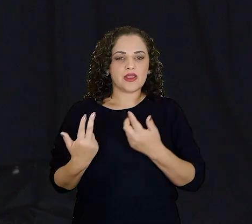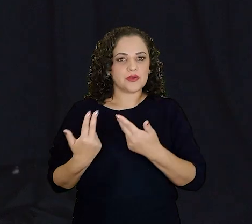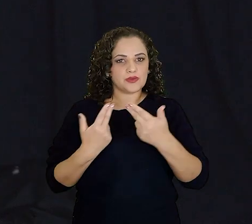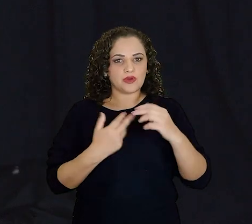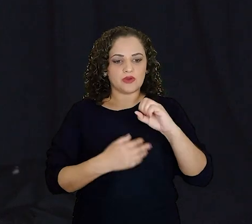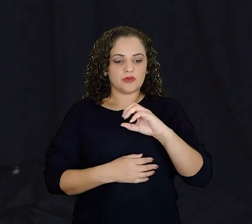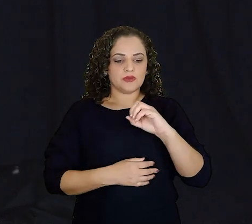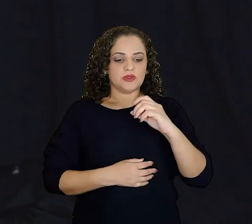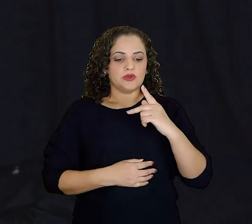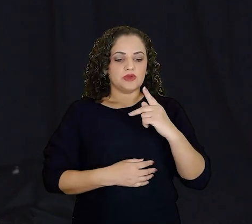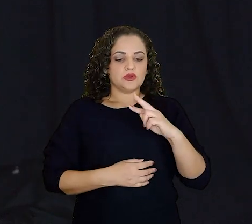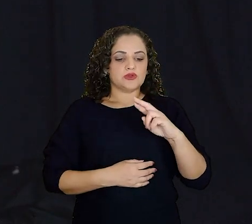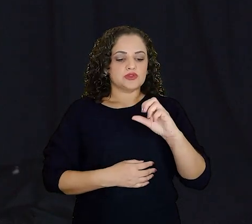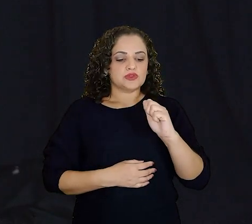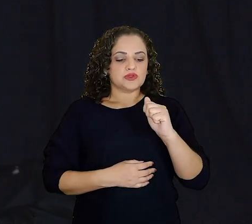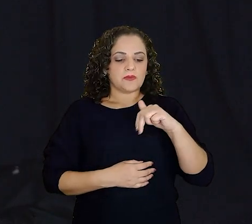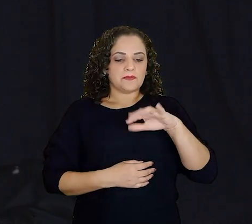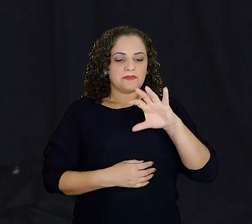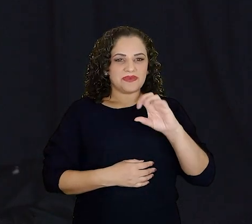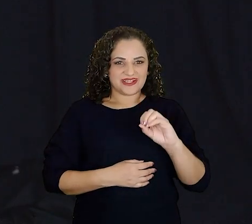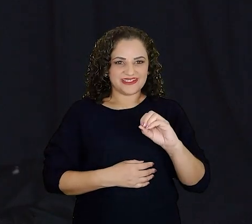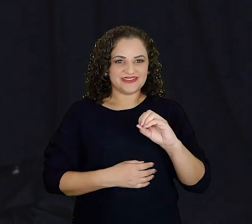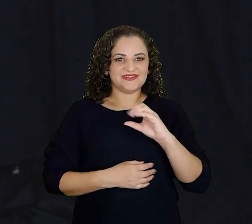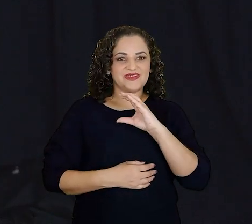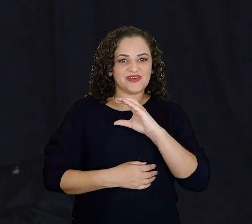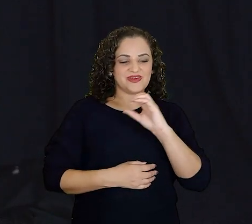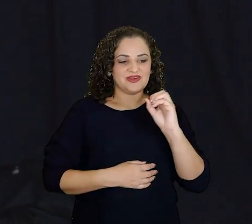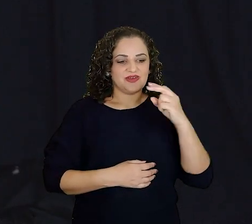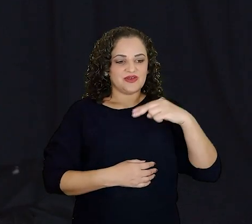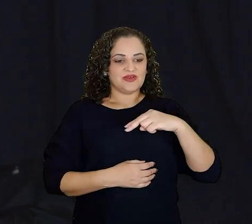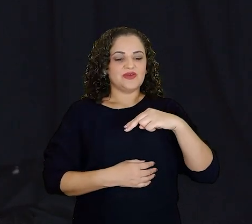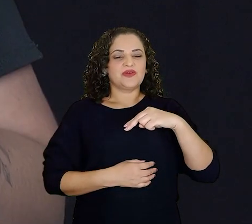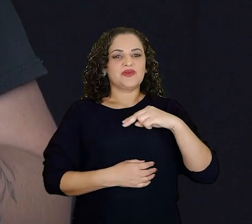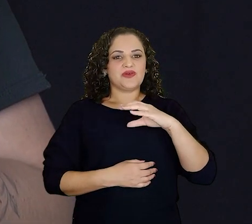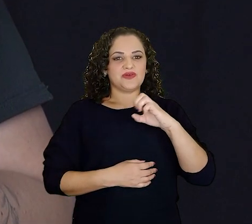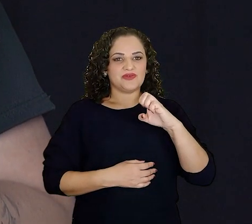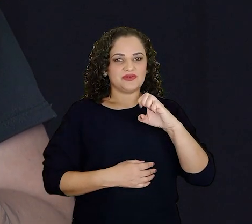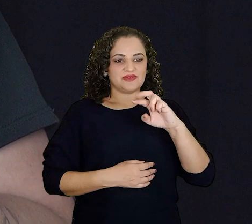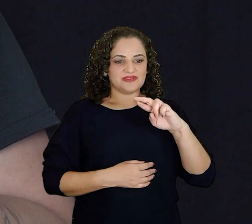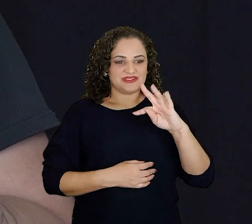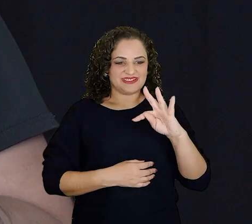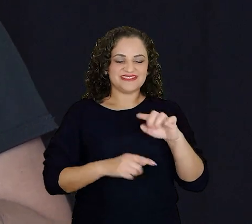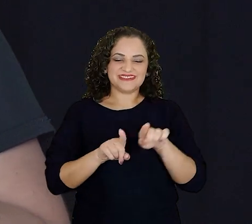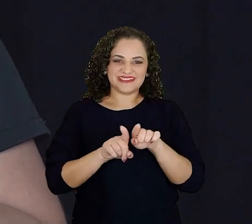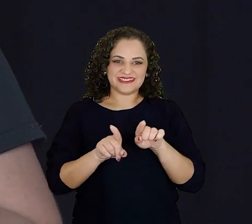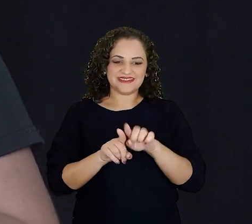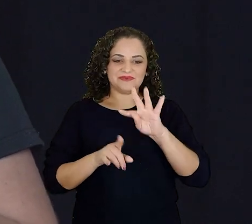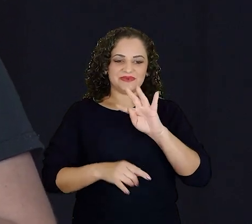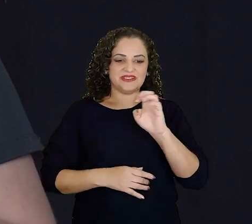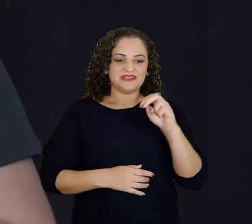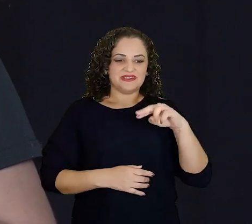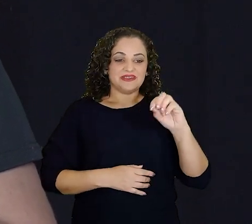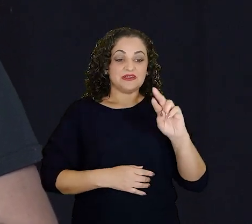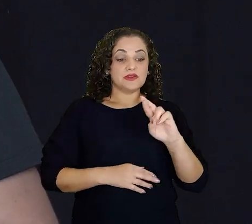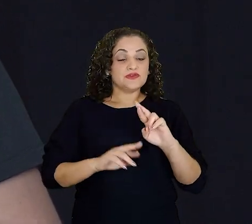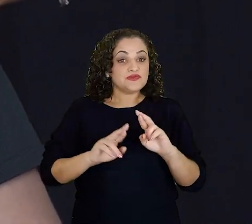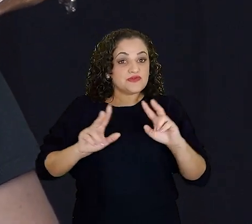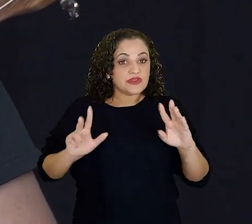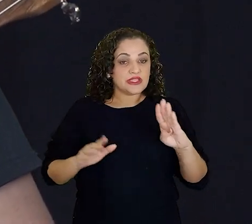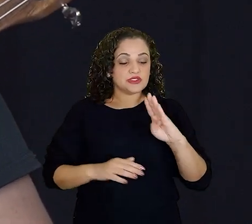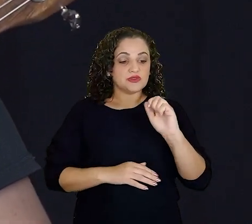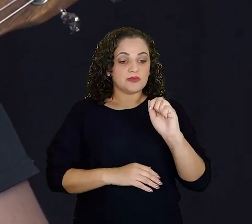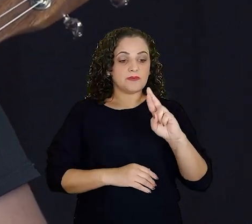os ukulelês soprano, concert e tenor. Com exceção do ukulele barítono, que